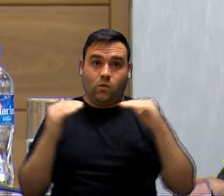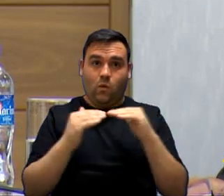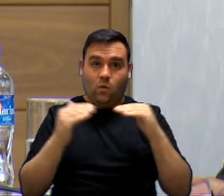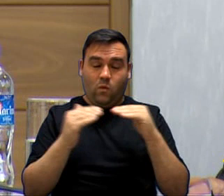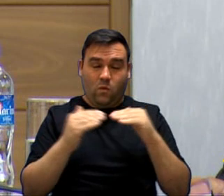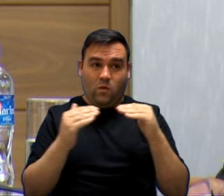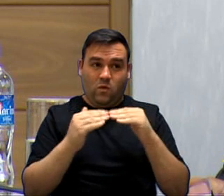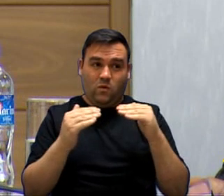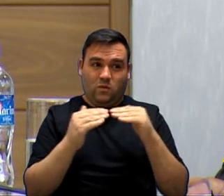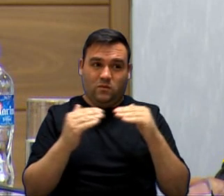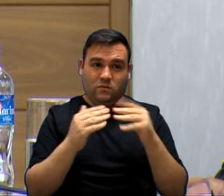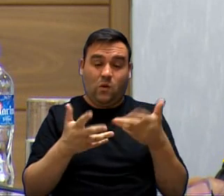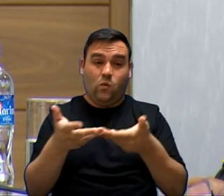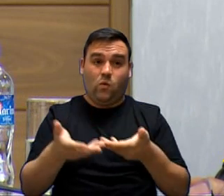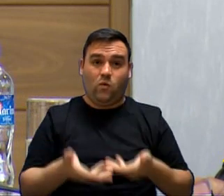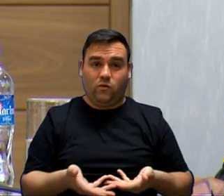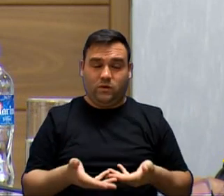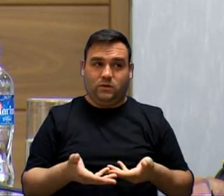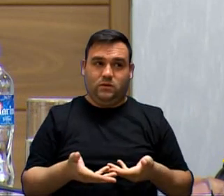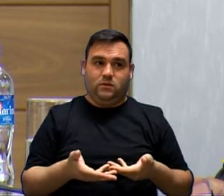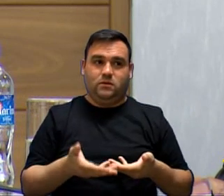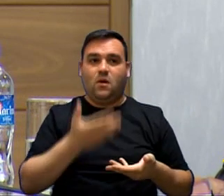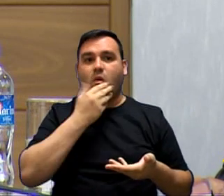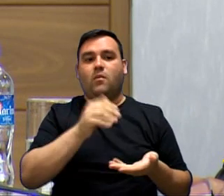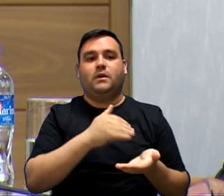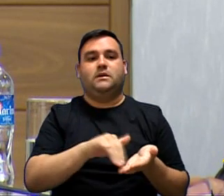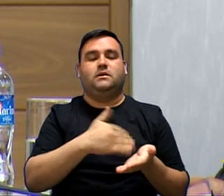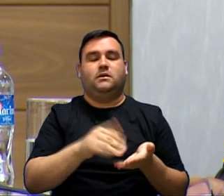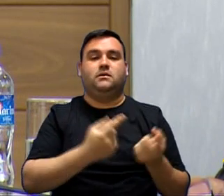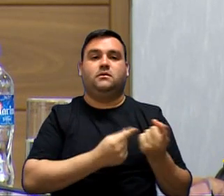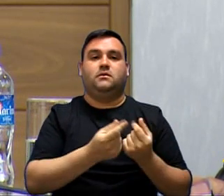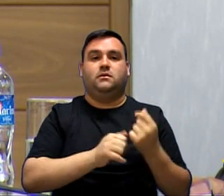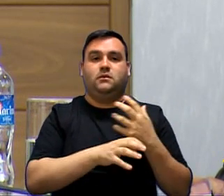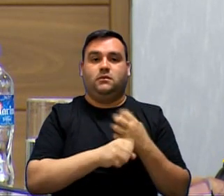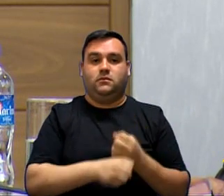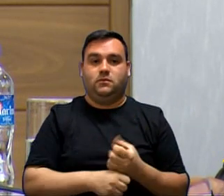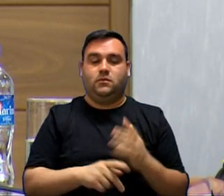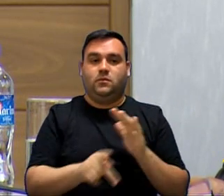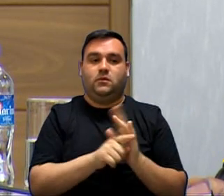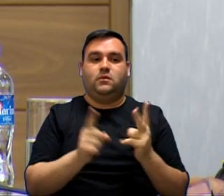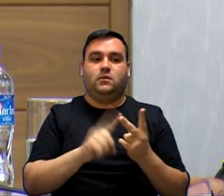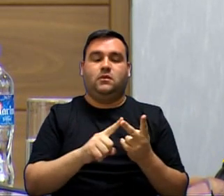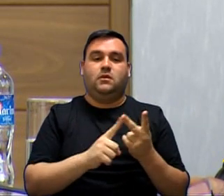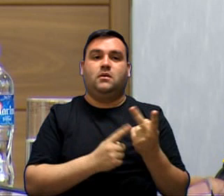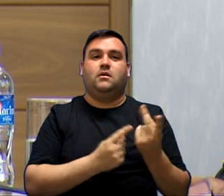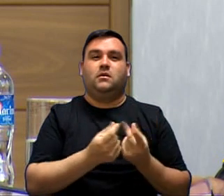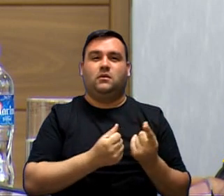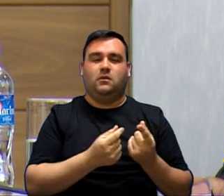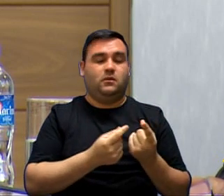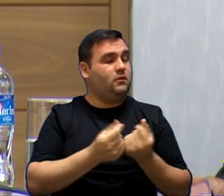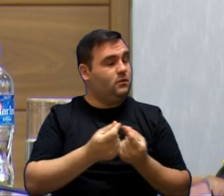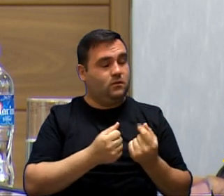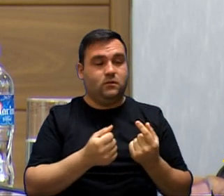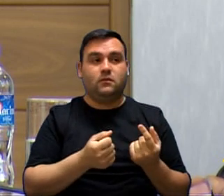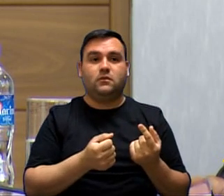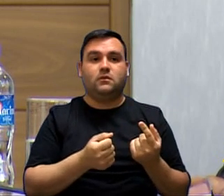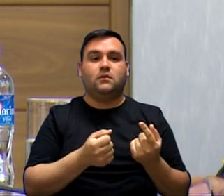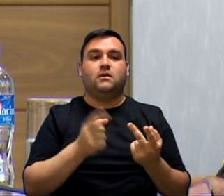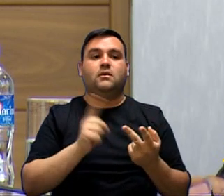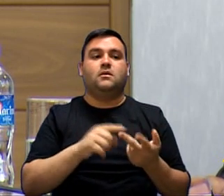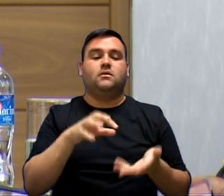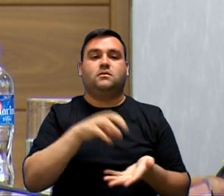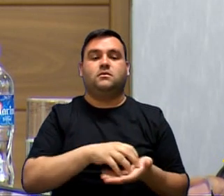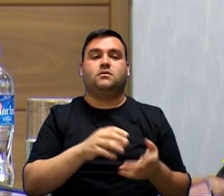o convite inicial para os secretários da Fazenda, Finanças, Fazenda,